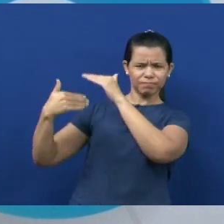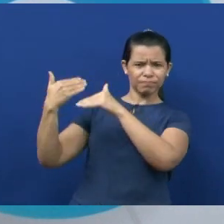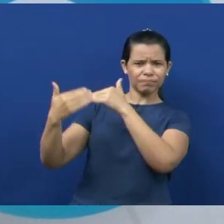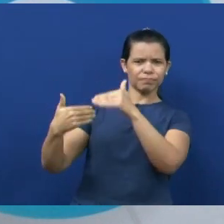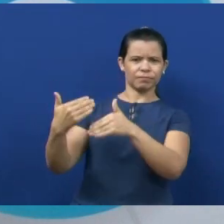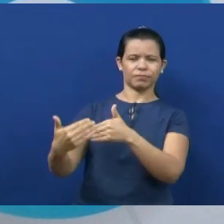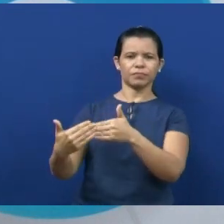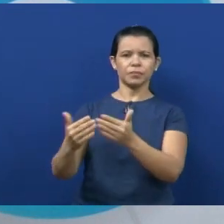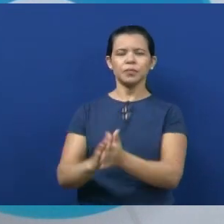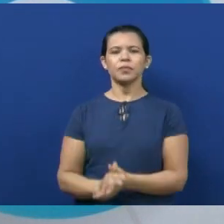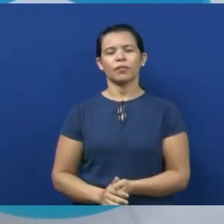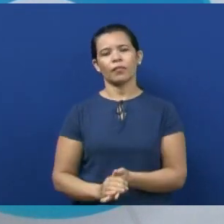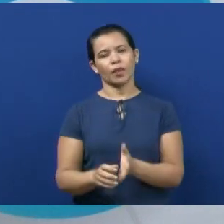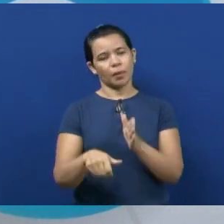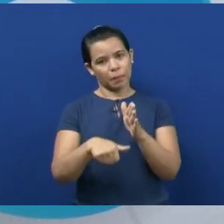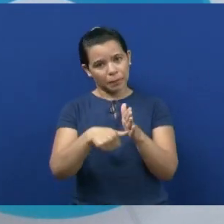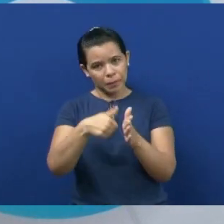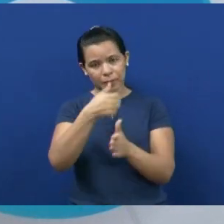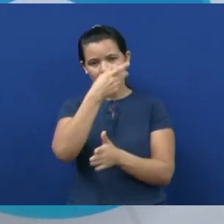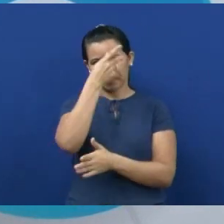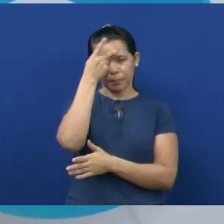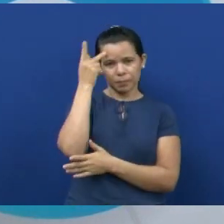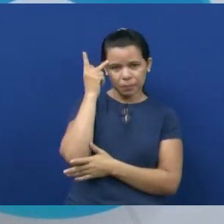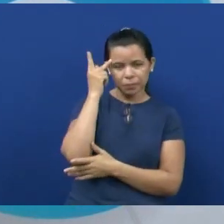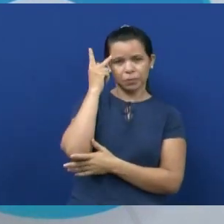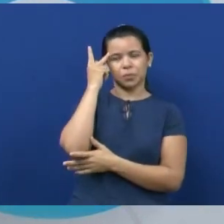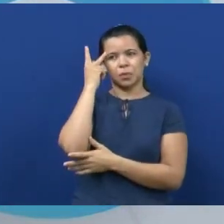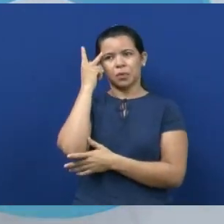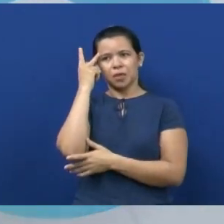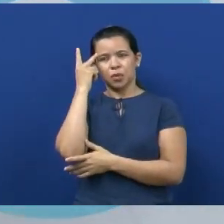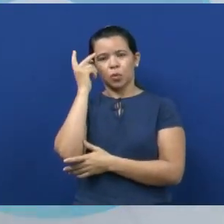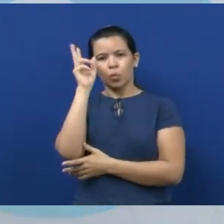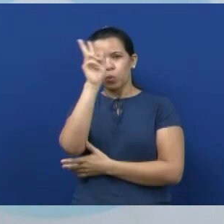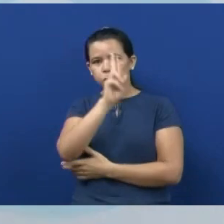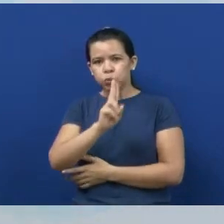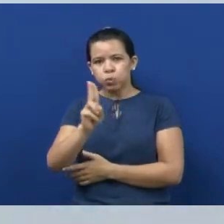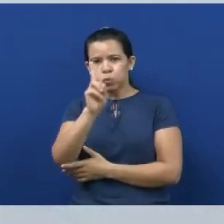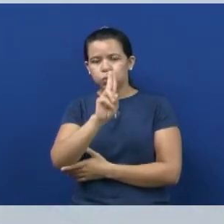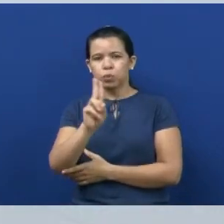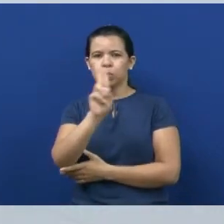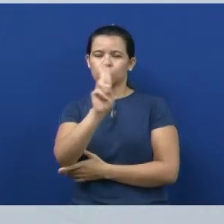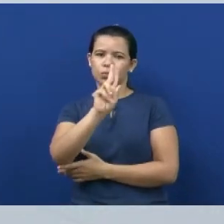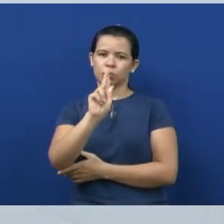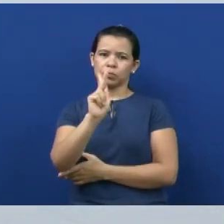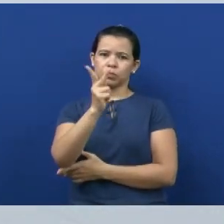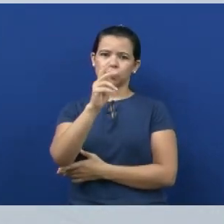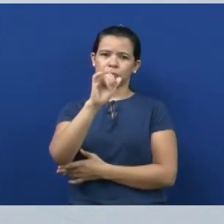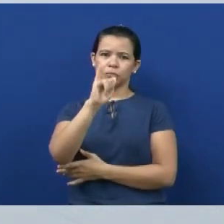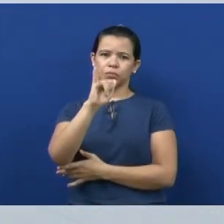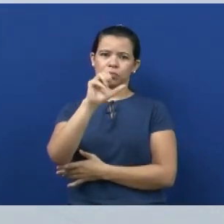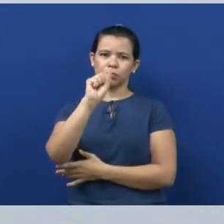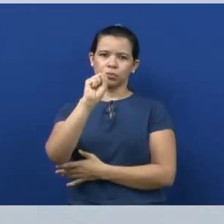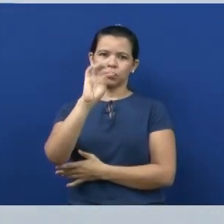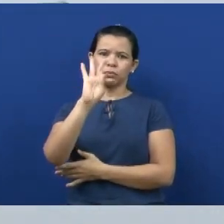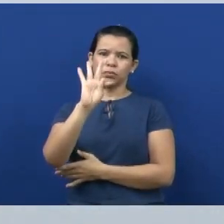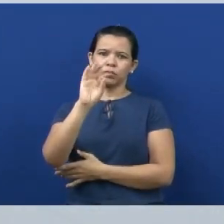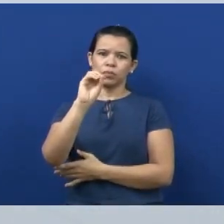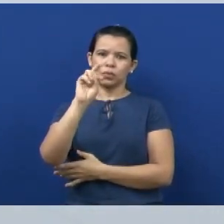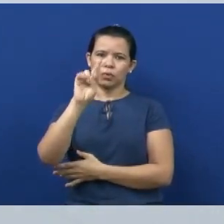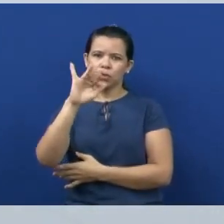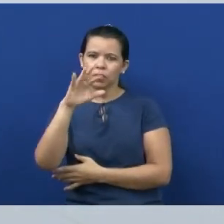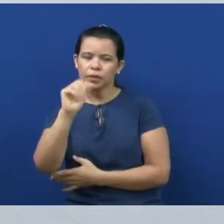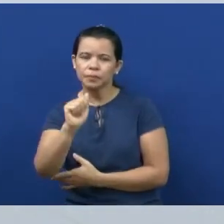primeira pessoa a utilizar esse termo história foi o grego Heródoto,